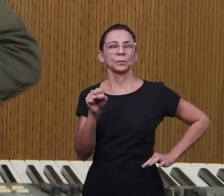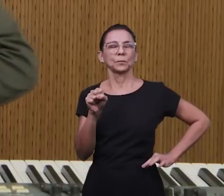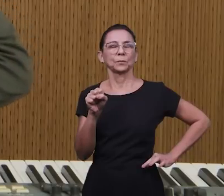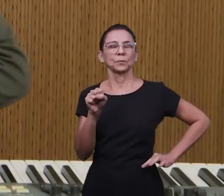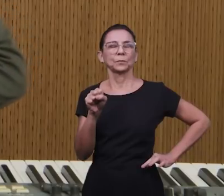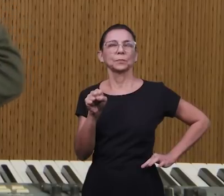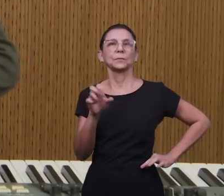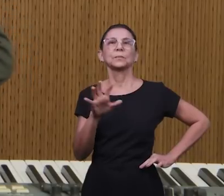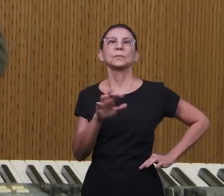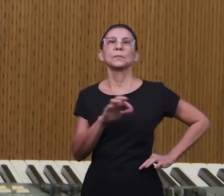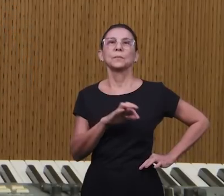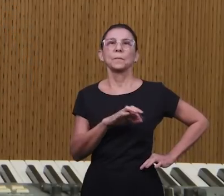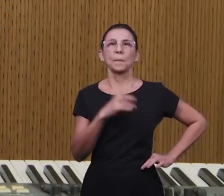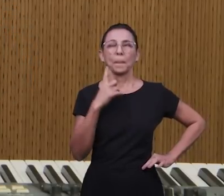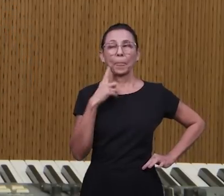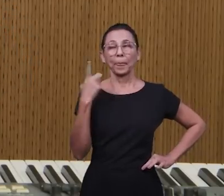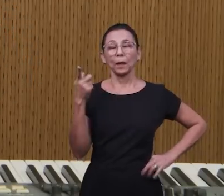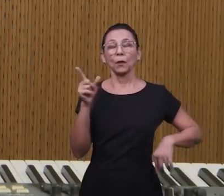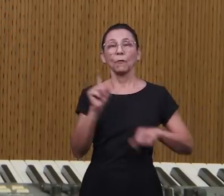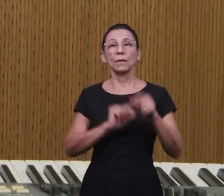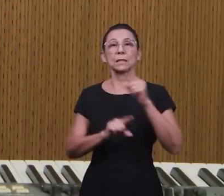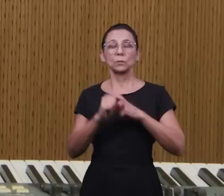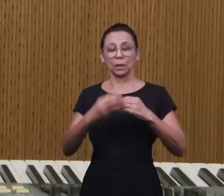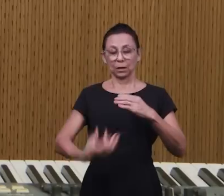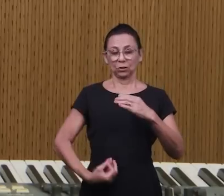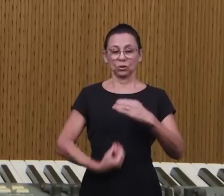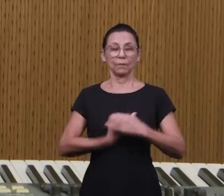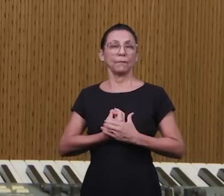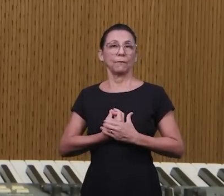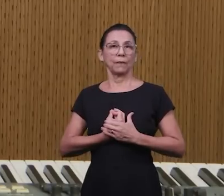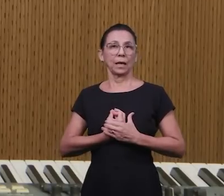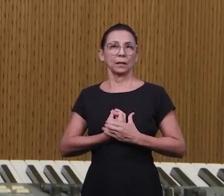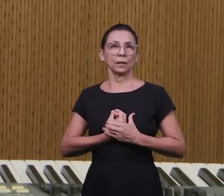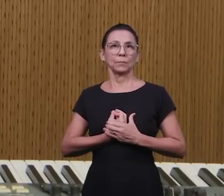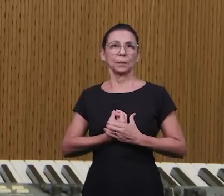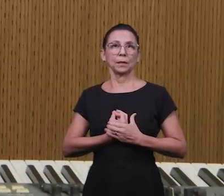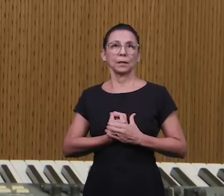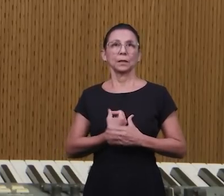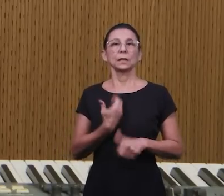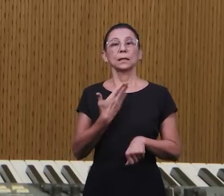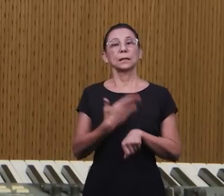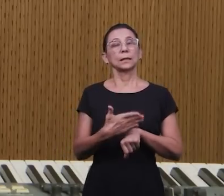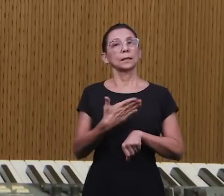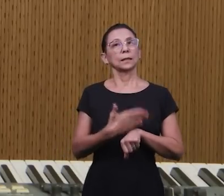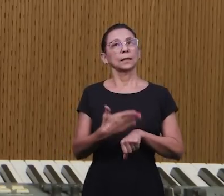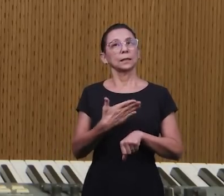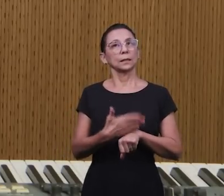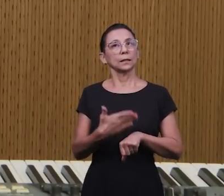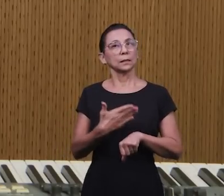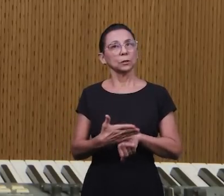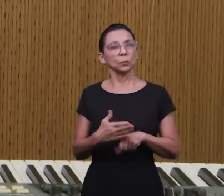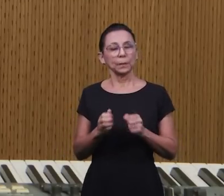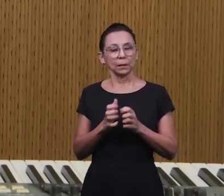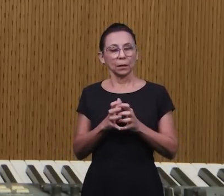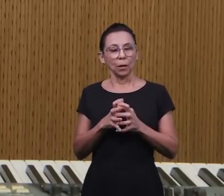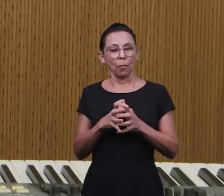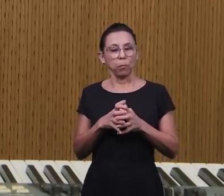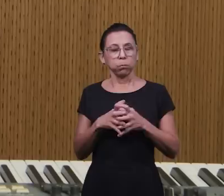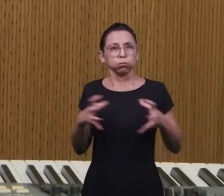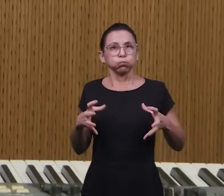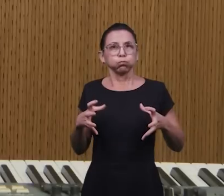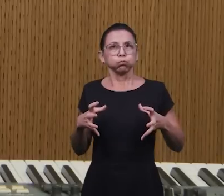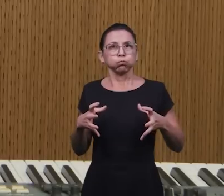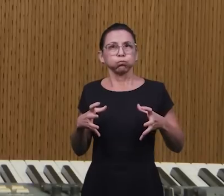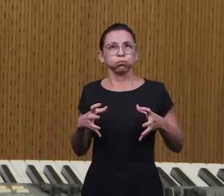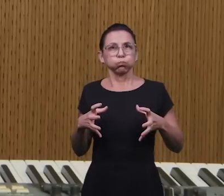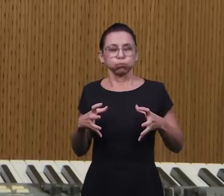O que eu estou fazendo com o meu diafragma? Estou treinando para que ele consiga abrir, expandir,